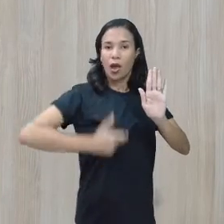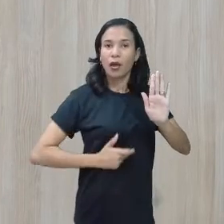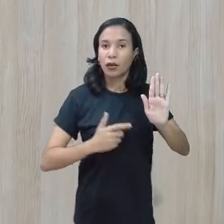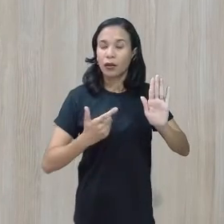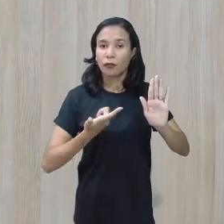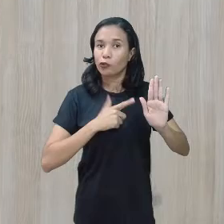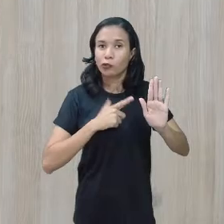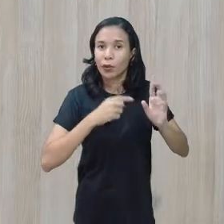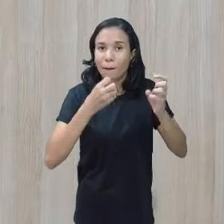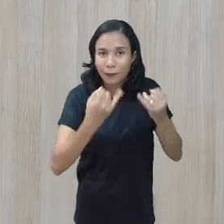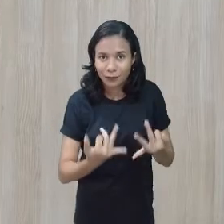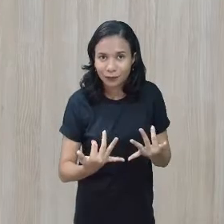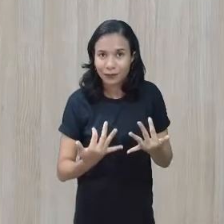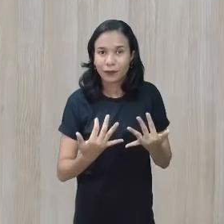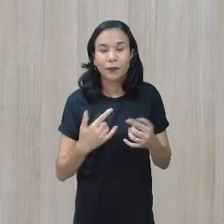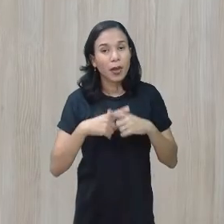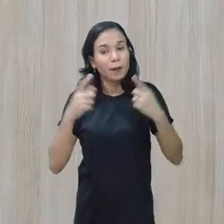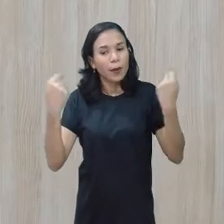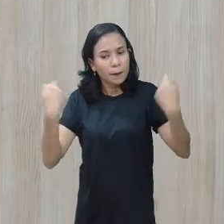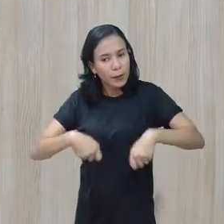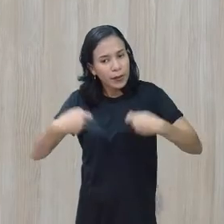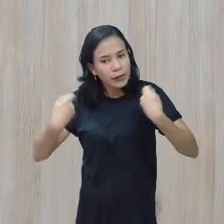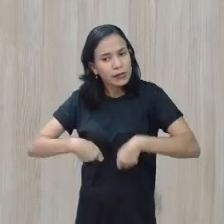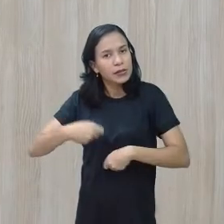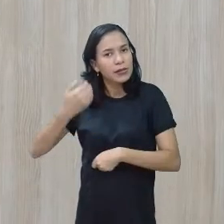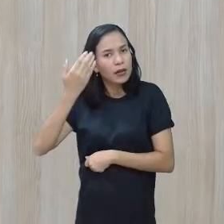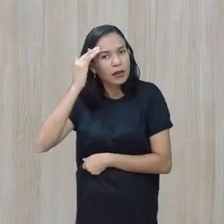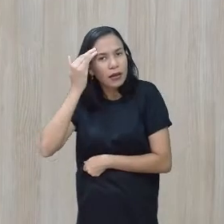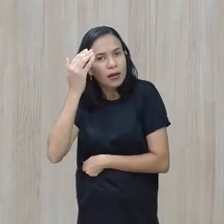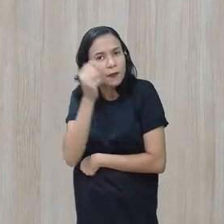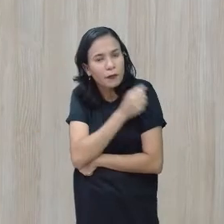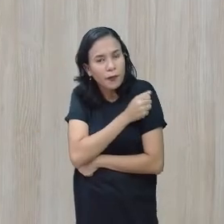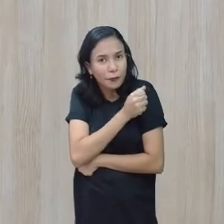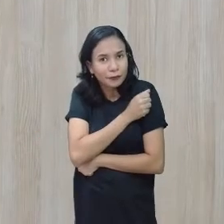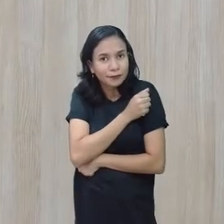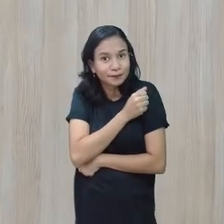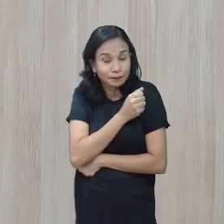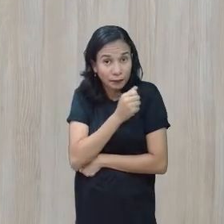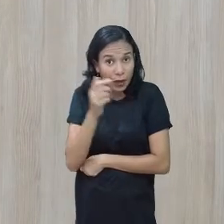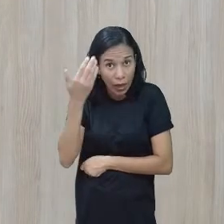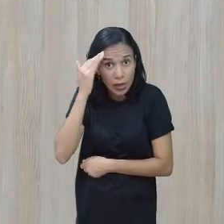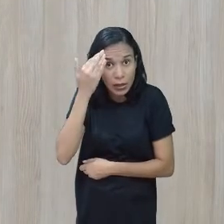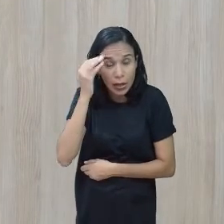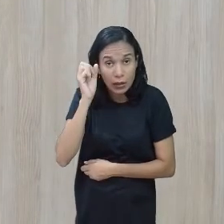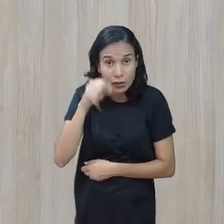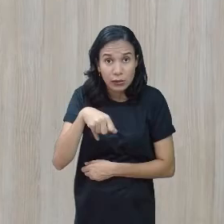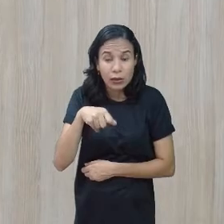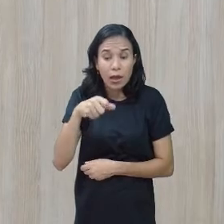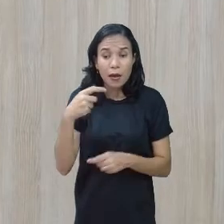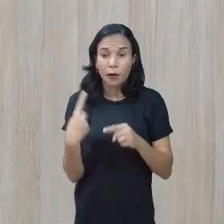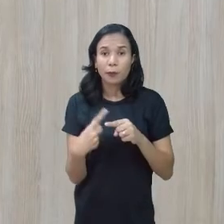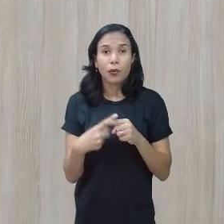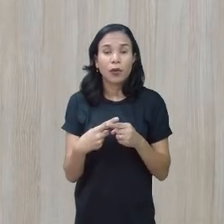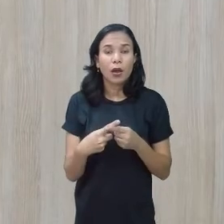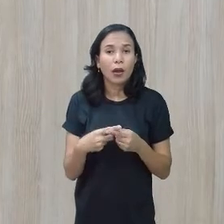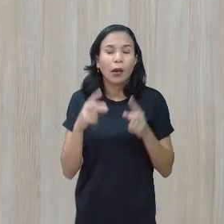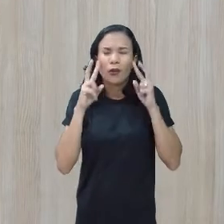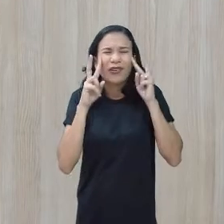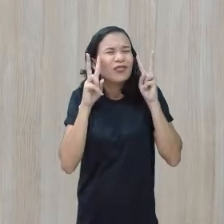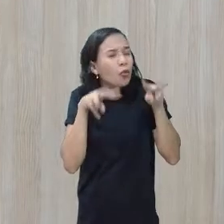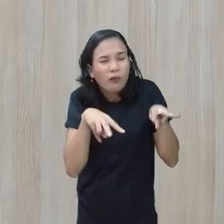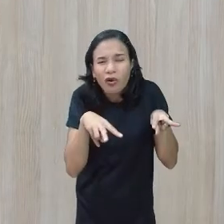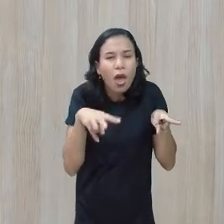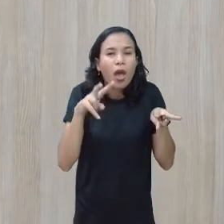tinha feito. Mas ele precisa entender, às vezes entendem algumas pessoas que, porque tem baixa visão